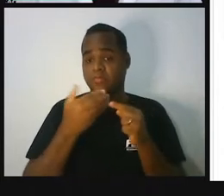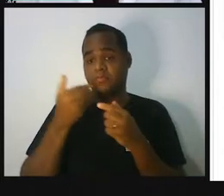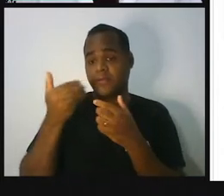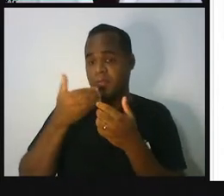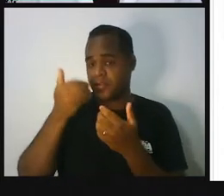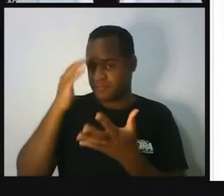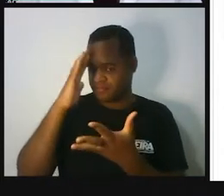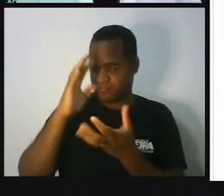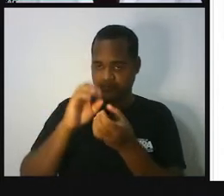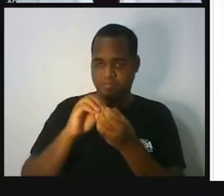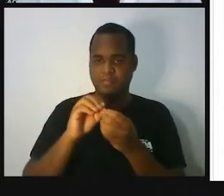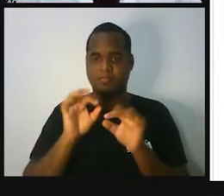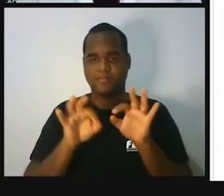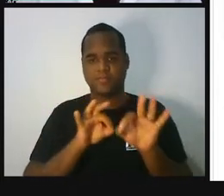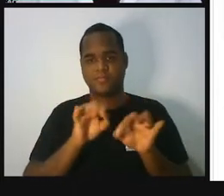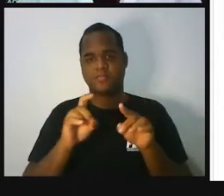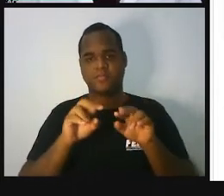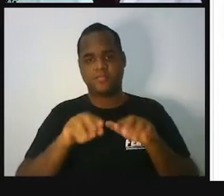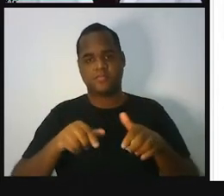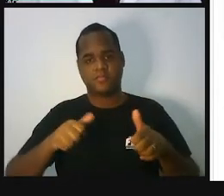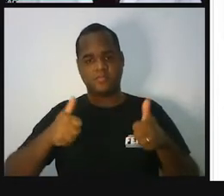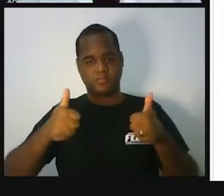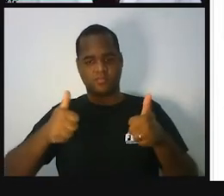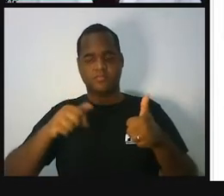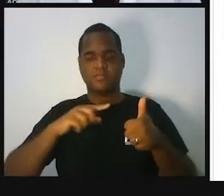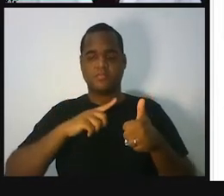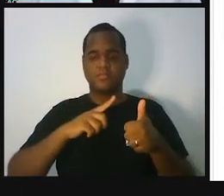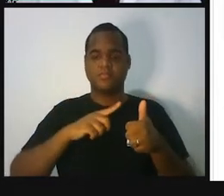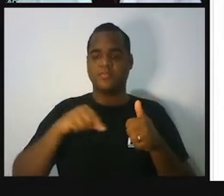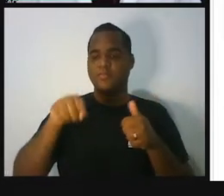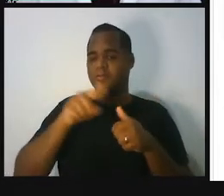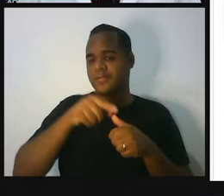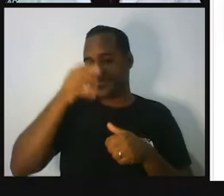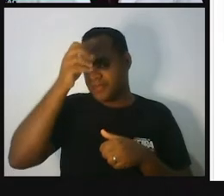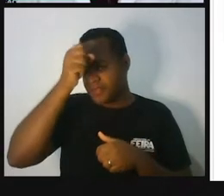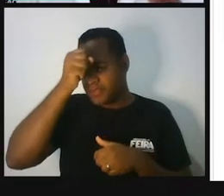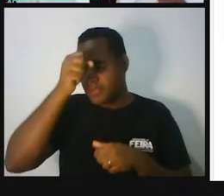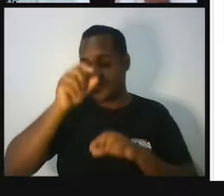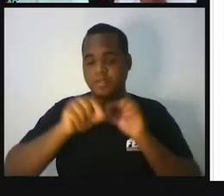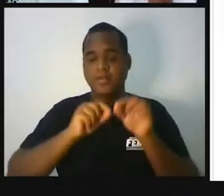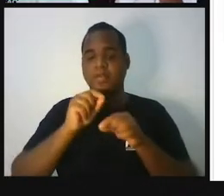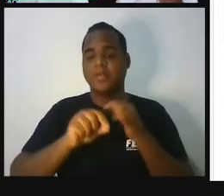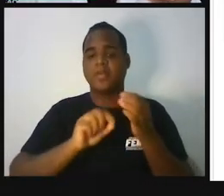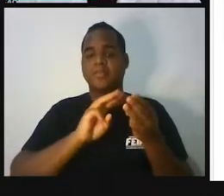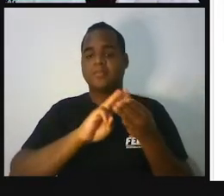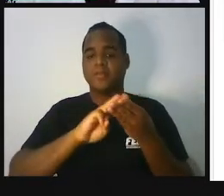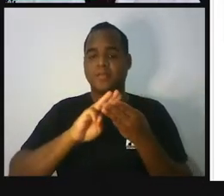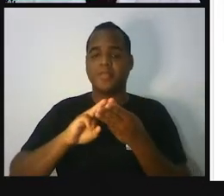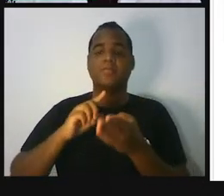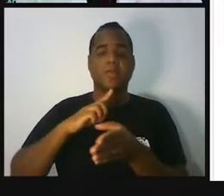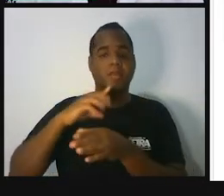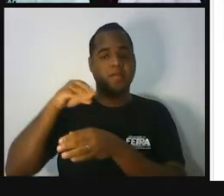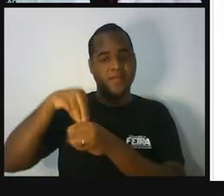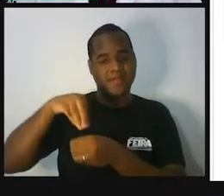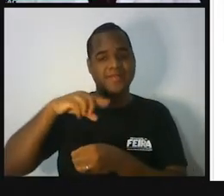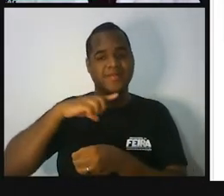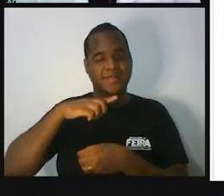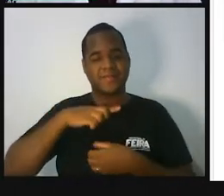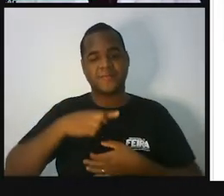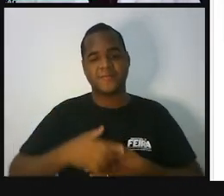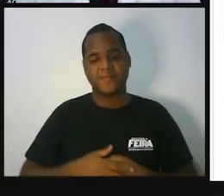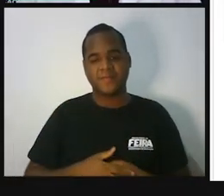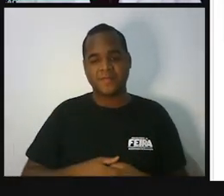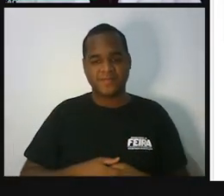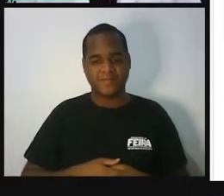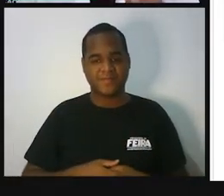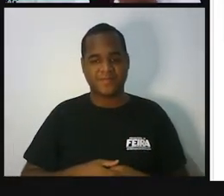compreendidas quando usamos os ângulos que aprendemos nas aulas de matemática Olha